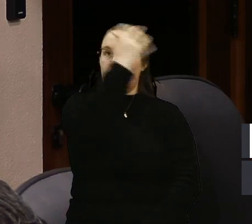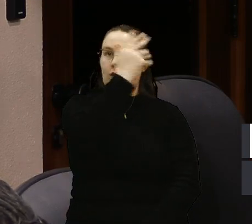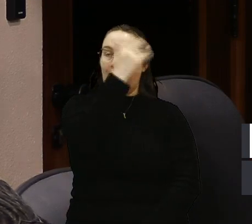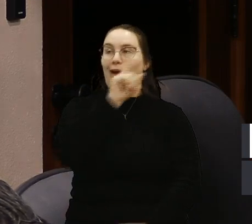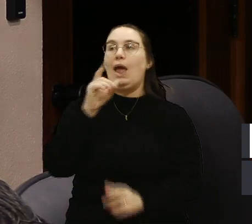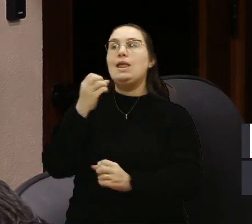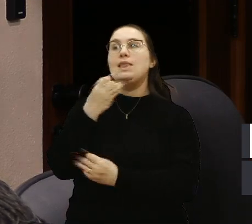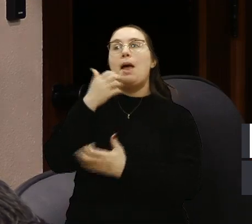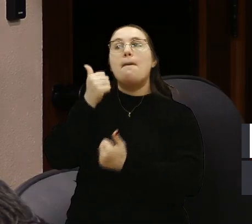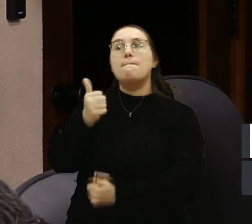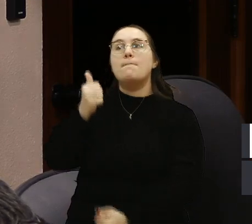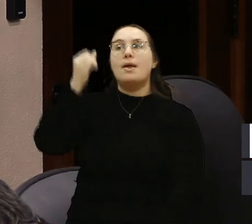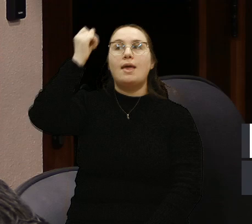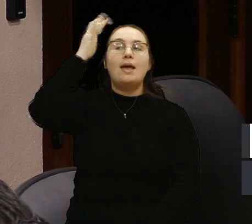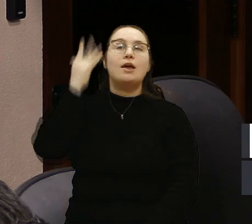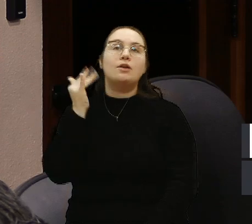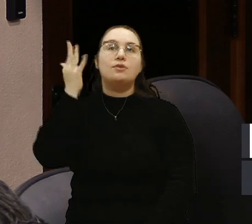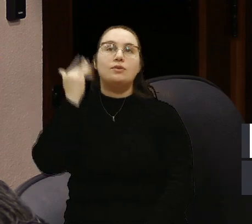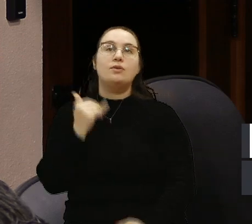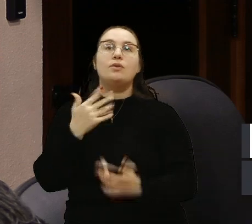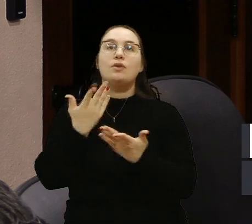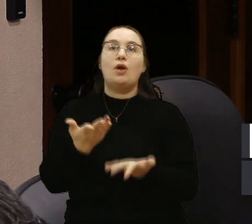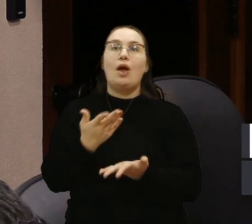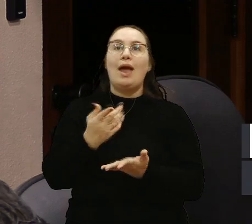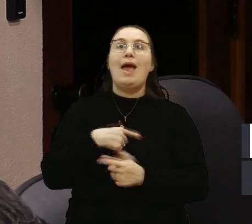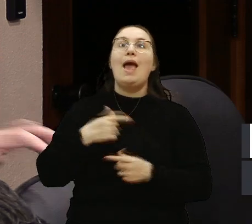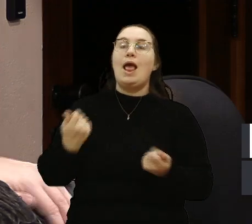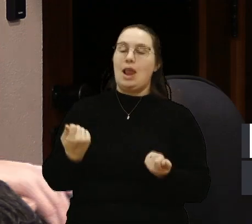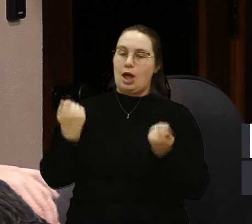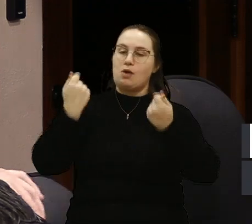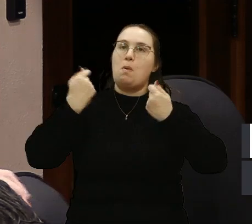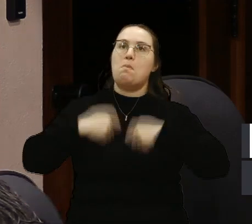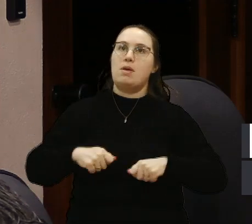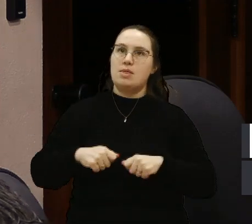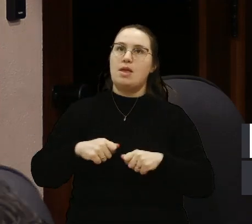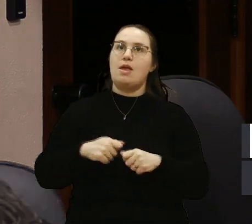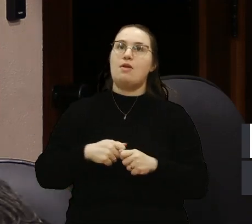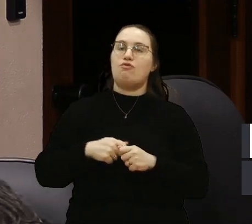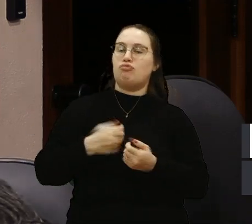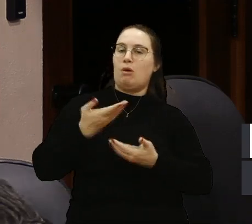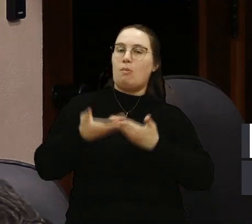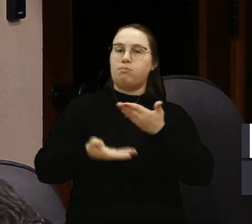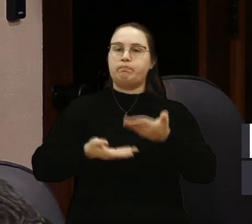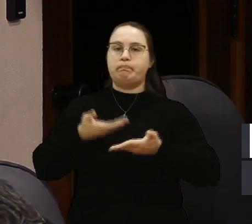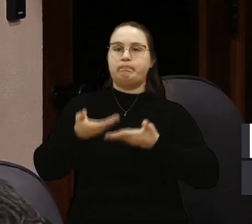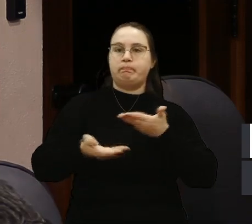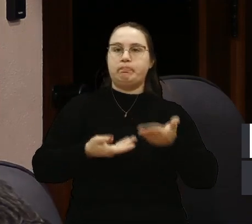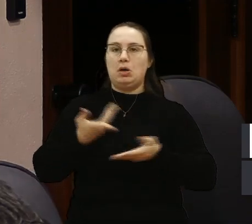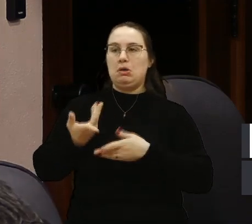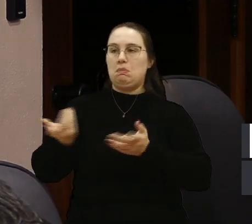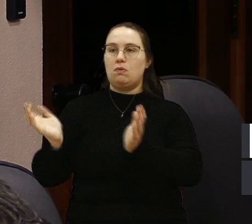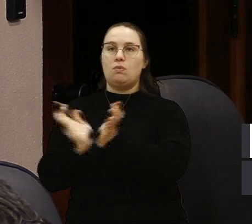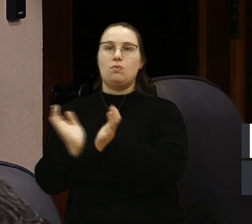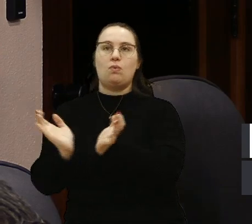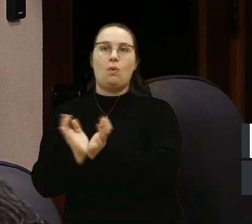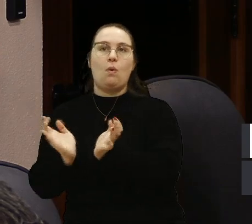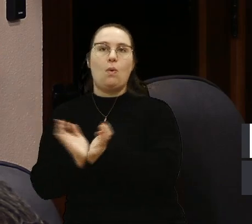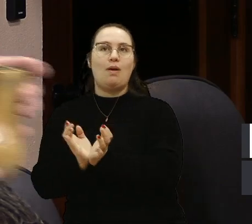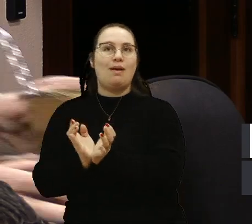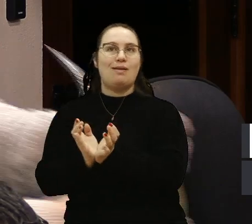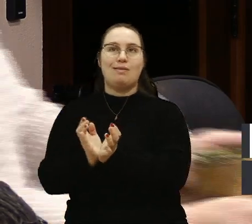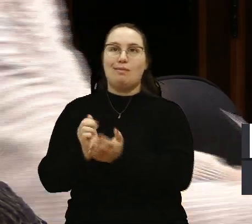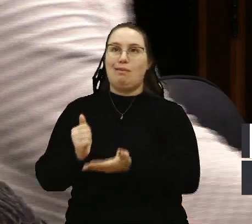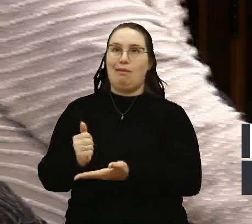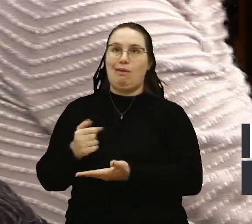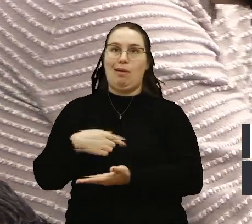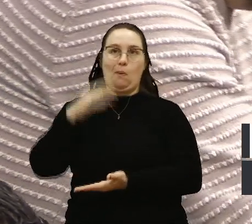ponto, como o governo é muito incompetente na articulação e muitos dos colegas não bancam